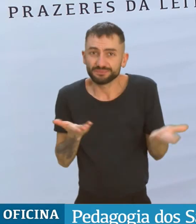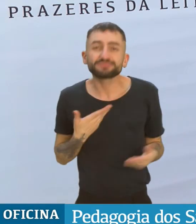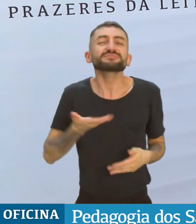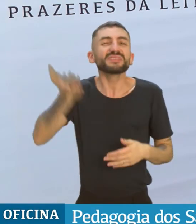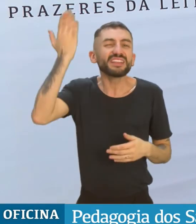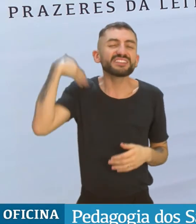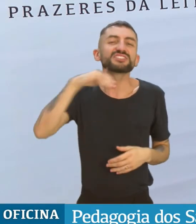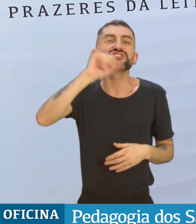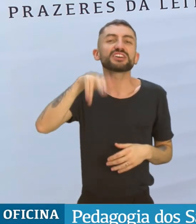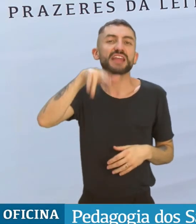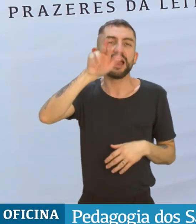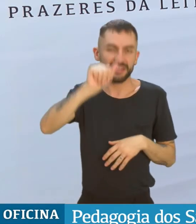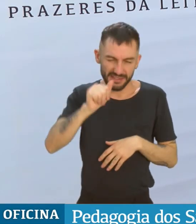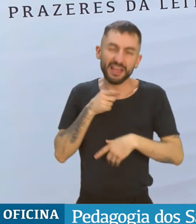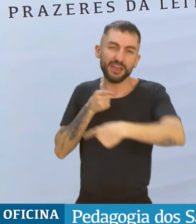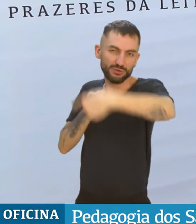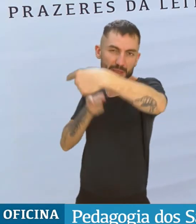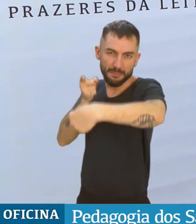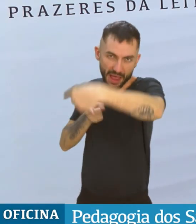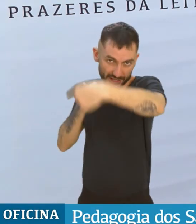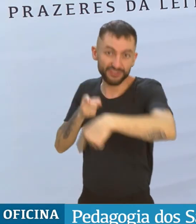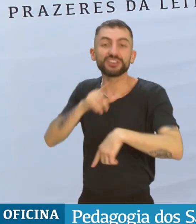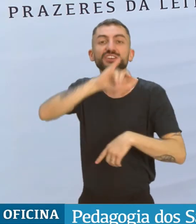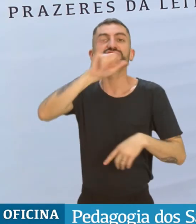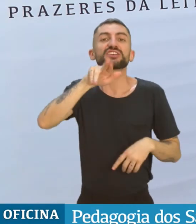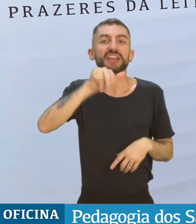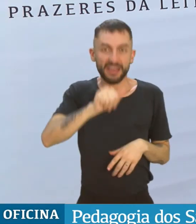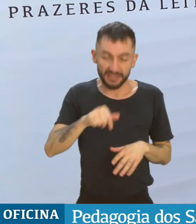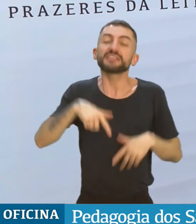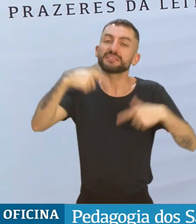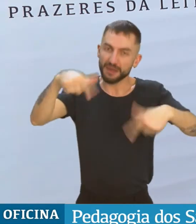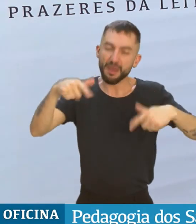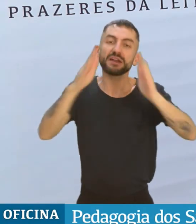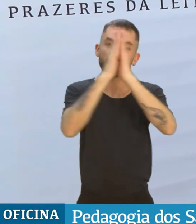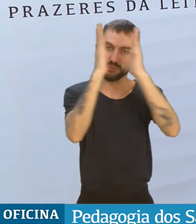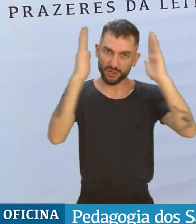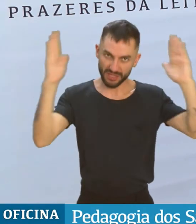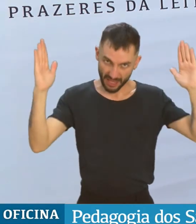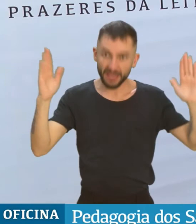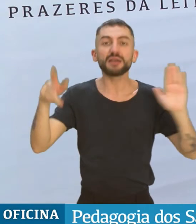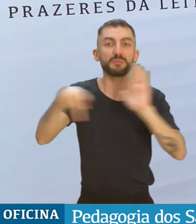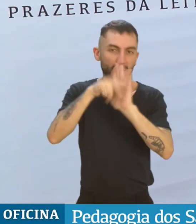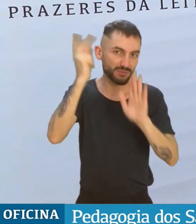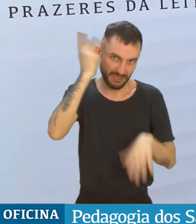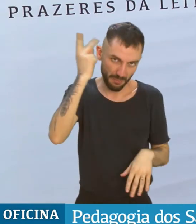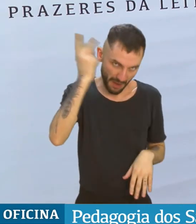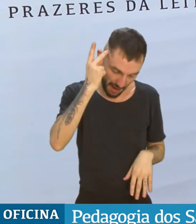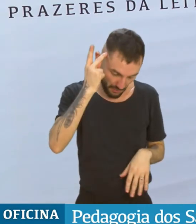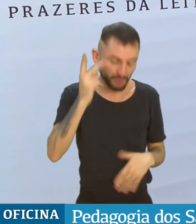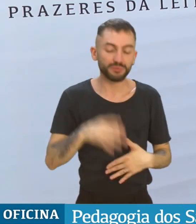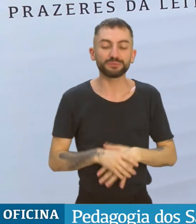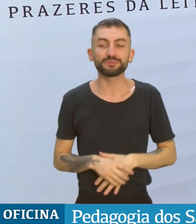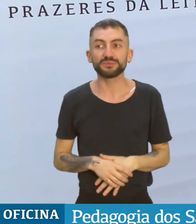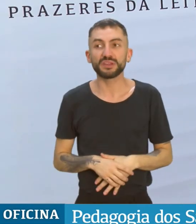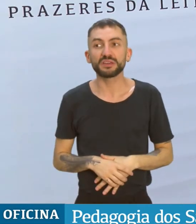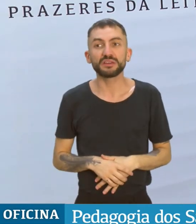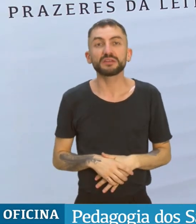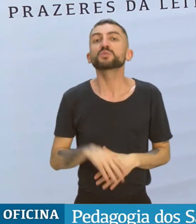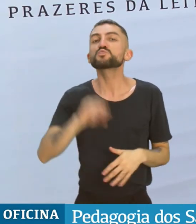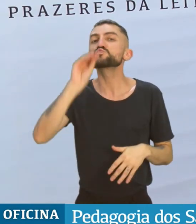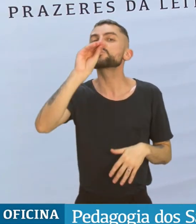atrás e a gente falou exatamente disso. A Janaína França é uma bibliotecária, trabalha aí na Biblioteca de São Paulo,